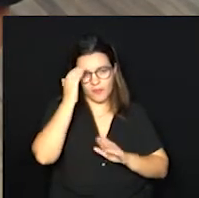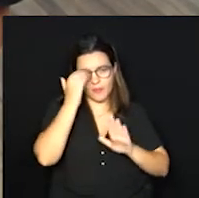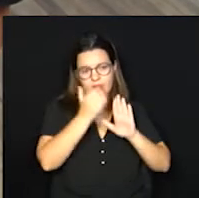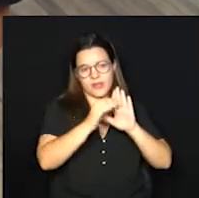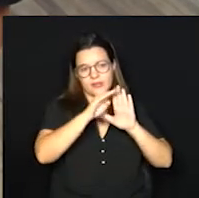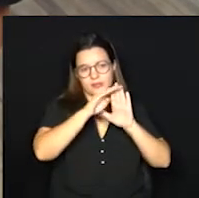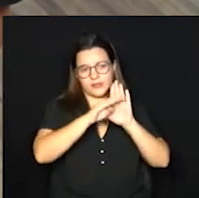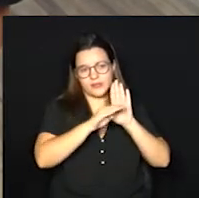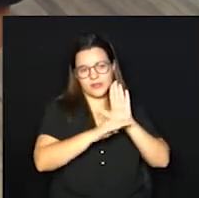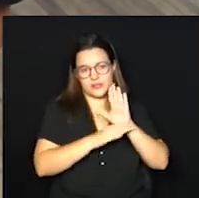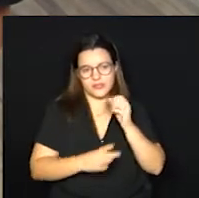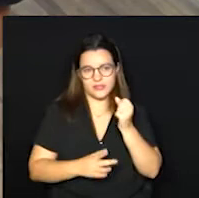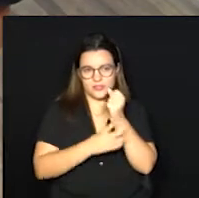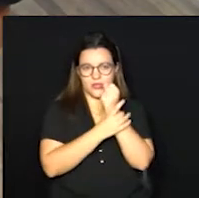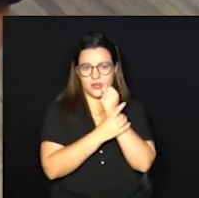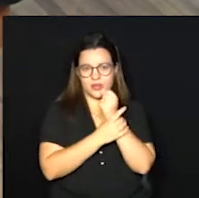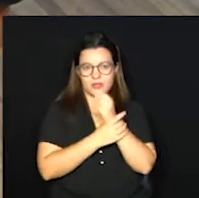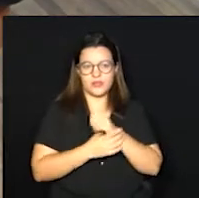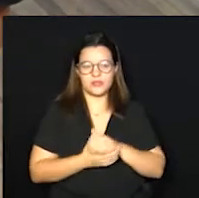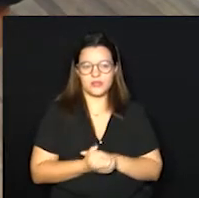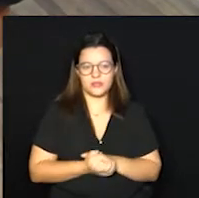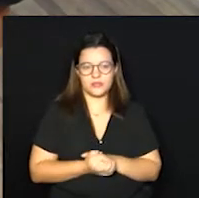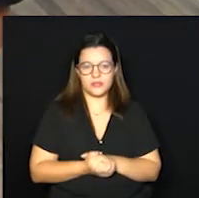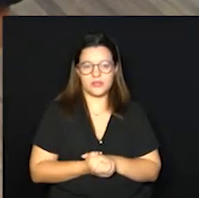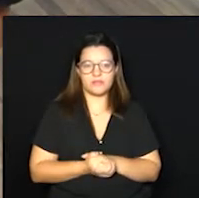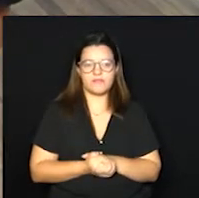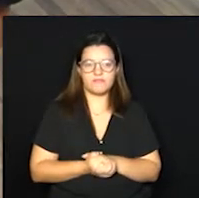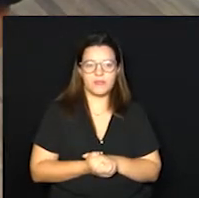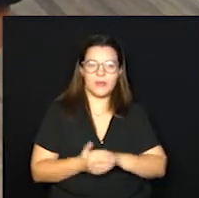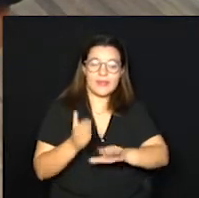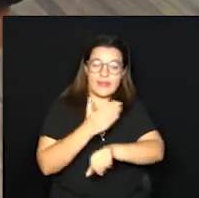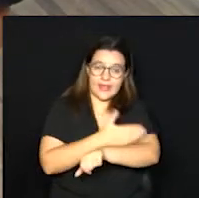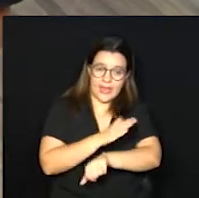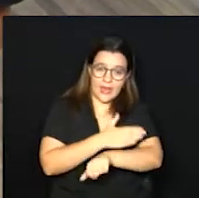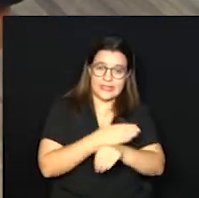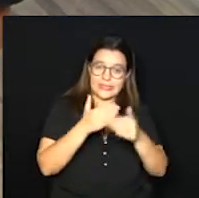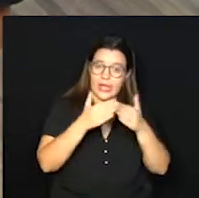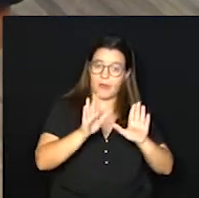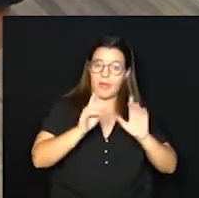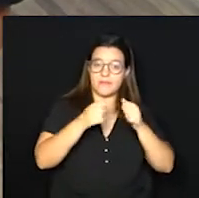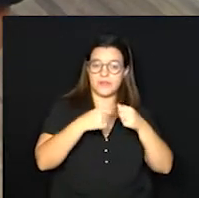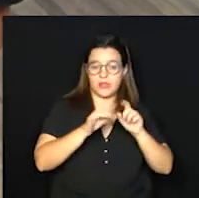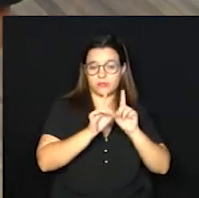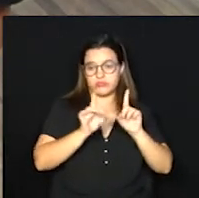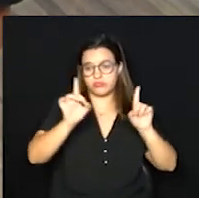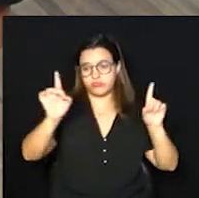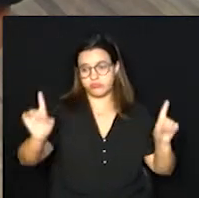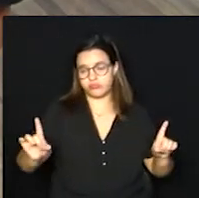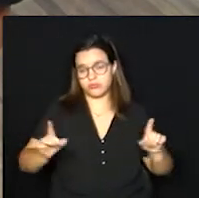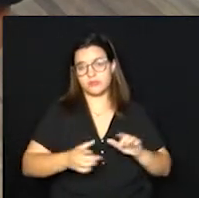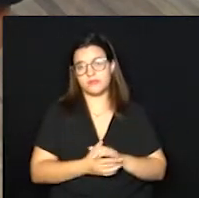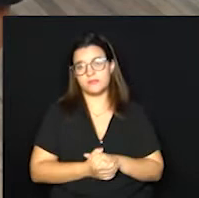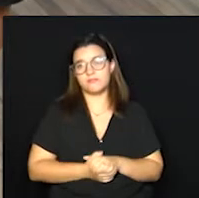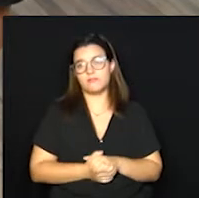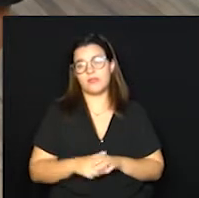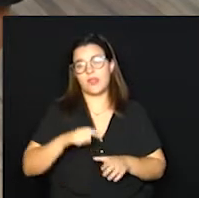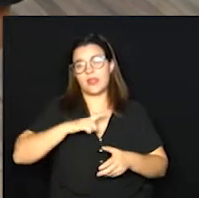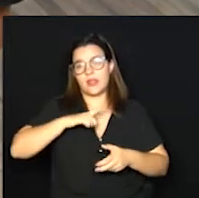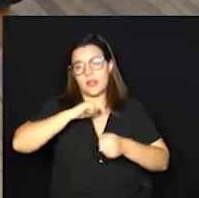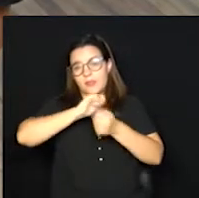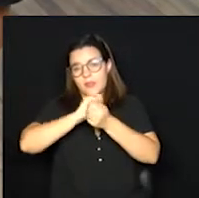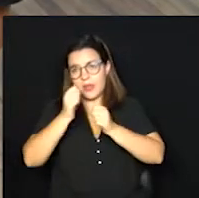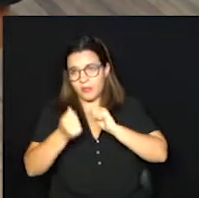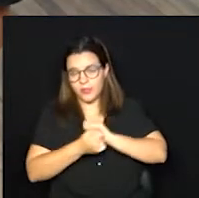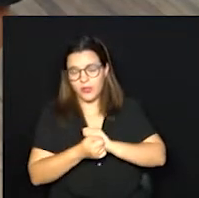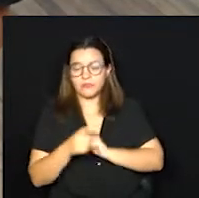Então, a aula foi liberada, vai continuar existindo o distanciamento pessoal de 1,5 metro. São todas as adaptações para que